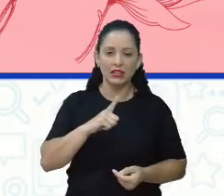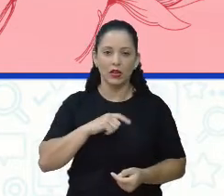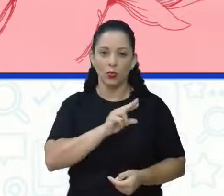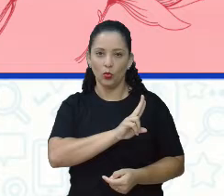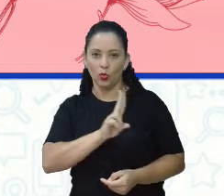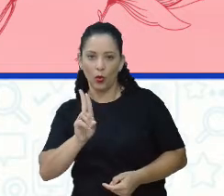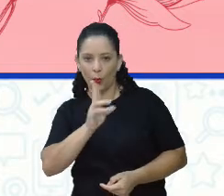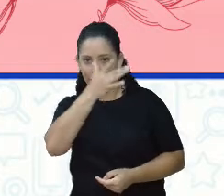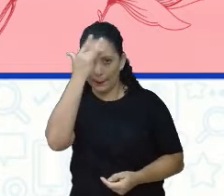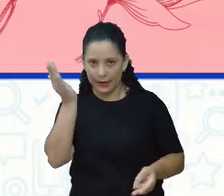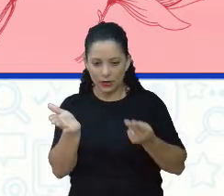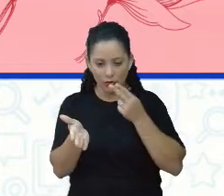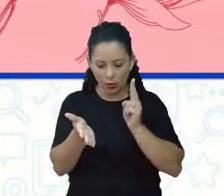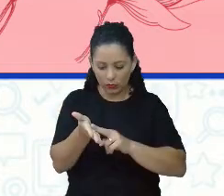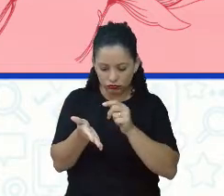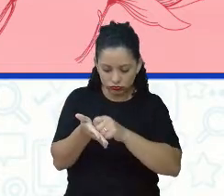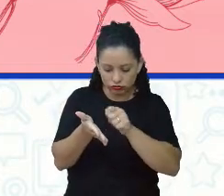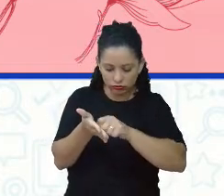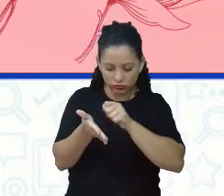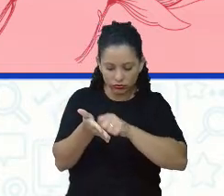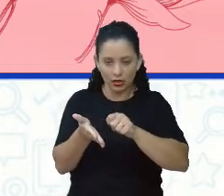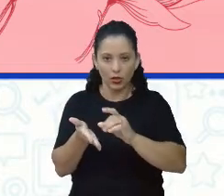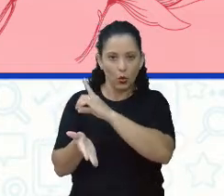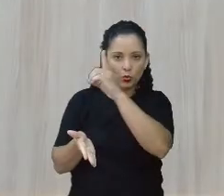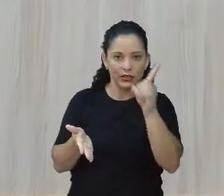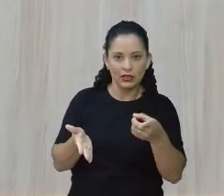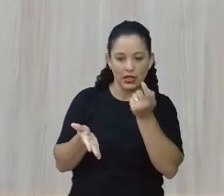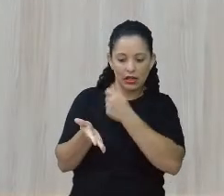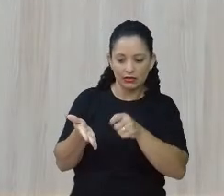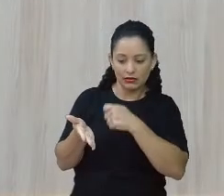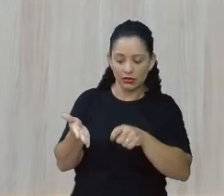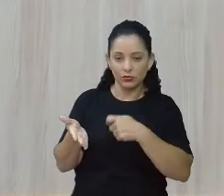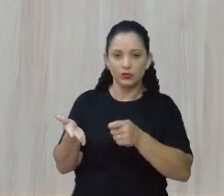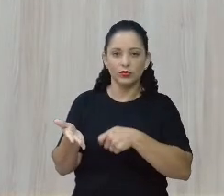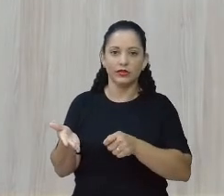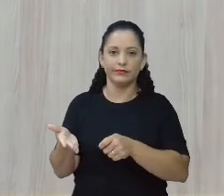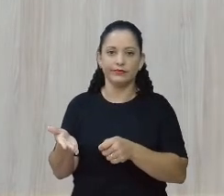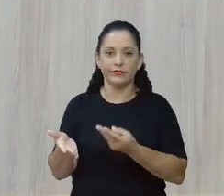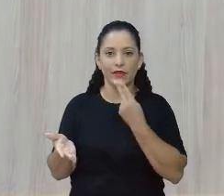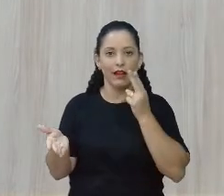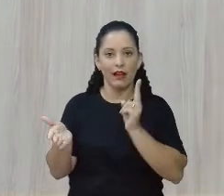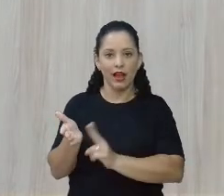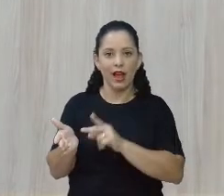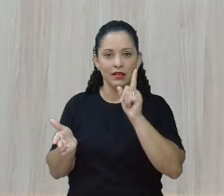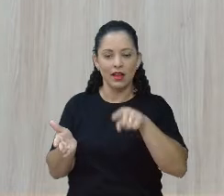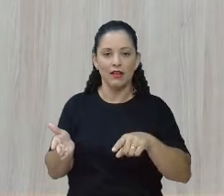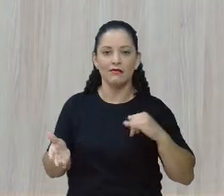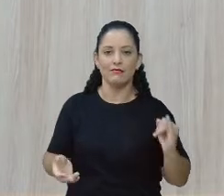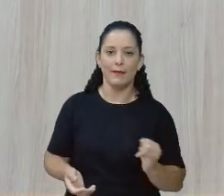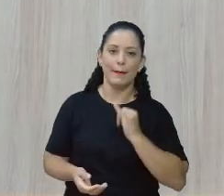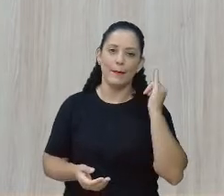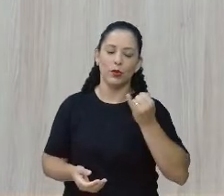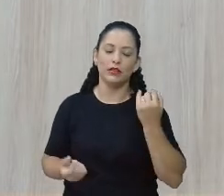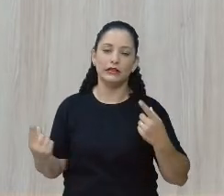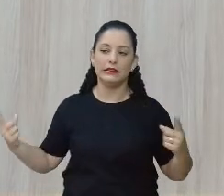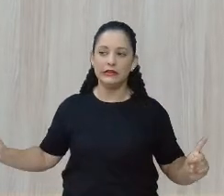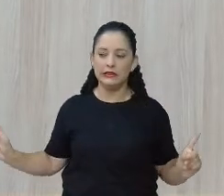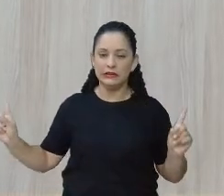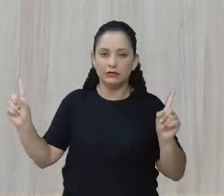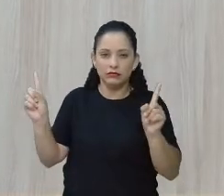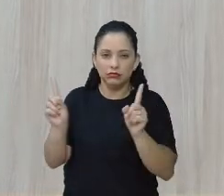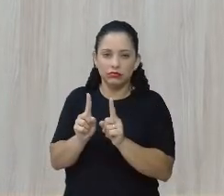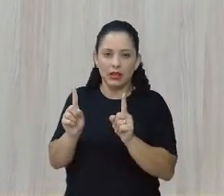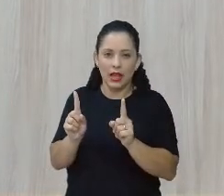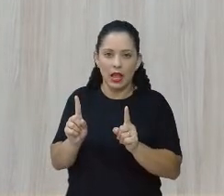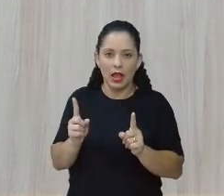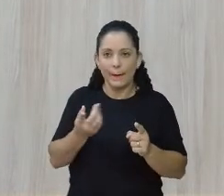remetente, local, data e assinatura. Então, a carta, ela surge como essa necessidade de aproximar pessoas que